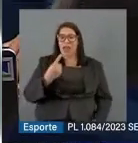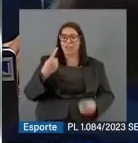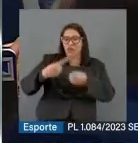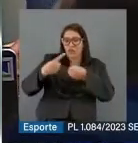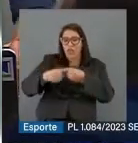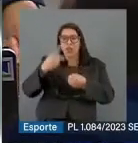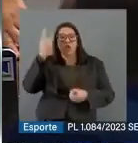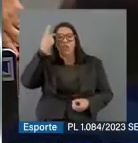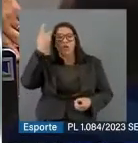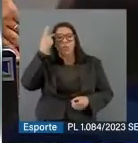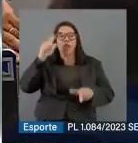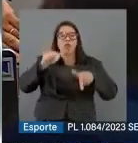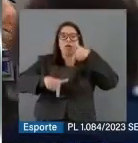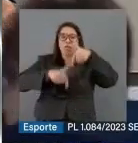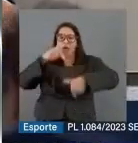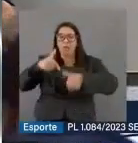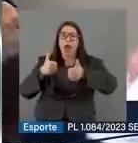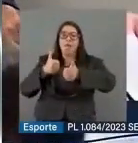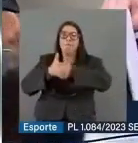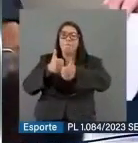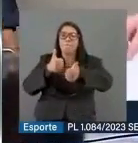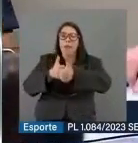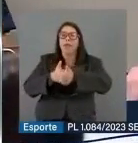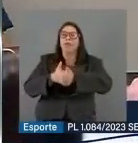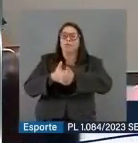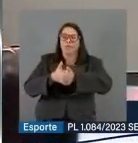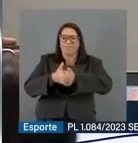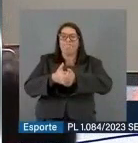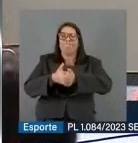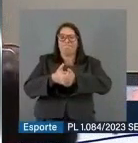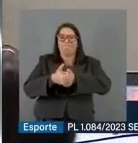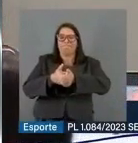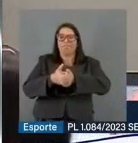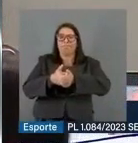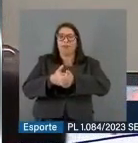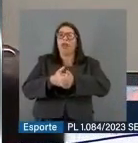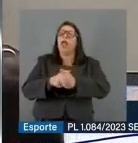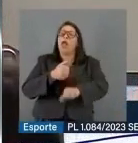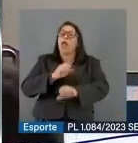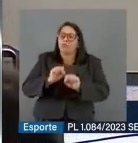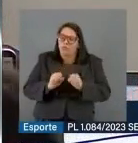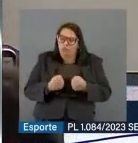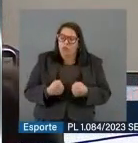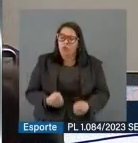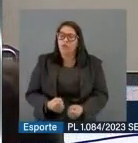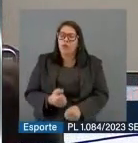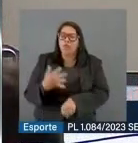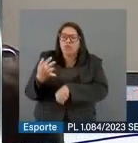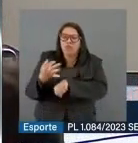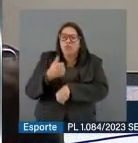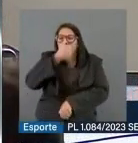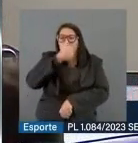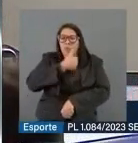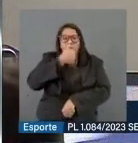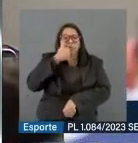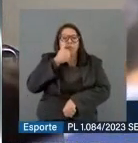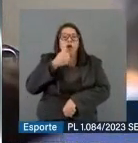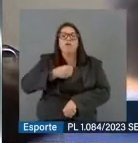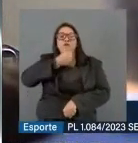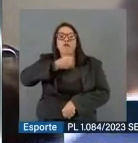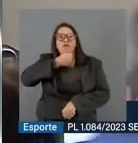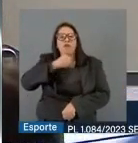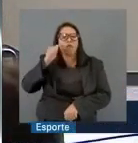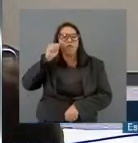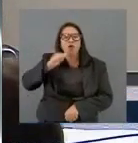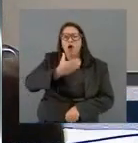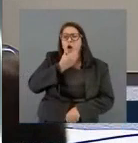a narrativa de quem o colocou lá, né? Então, realmente é surpreendente essas decisões. Eu acho que ele tá sendo